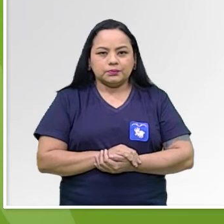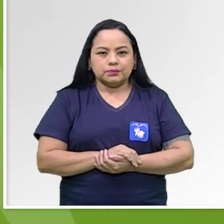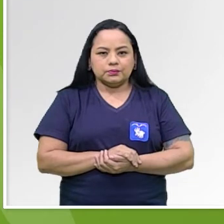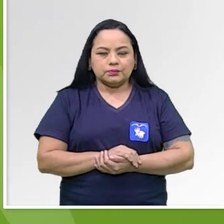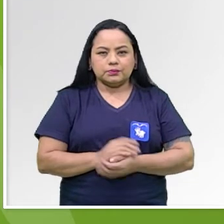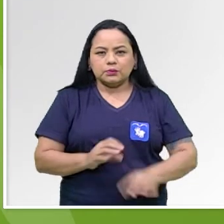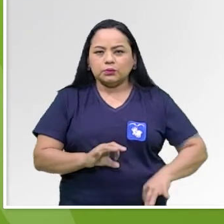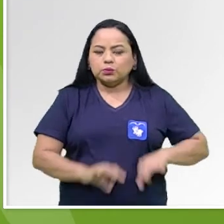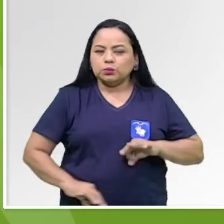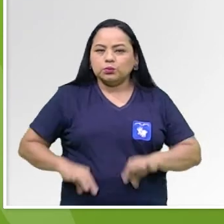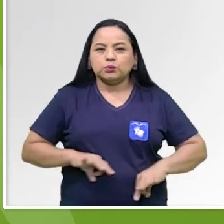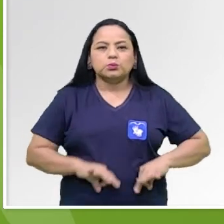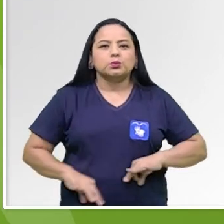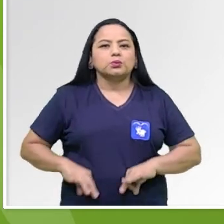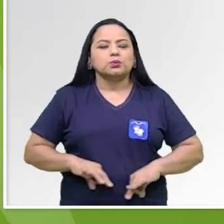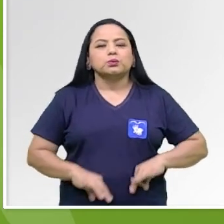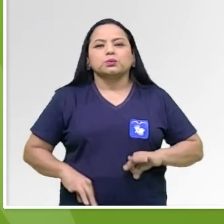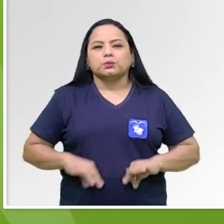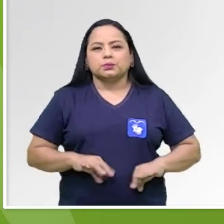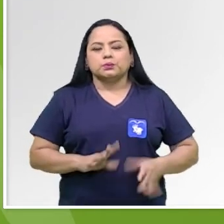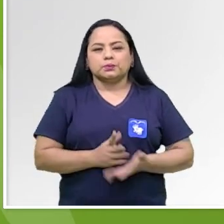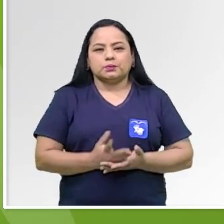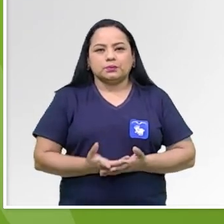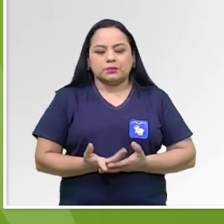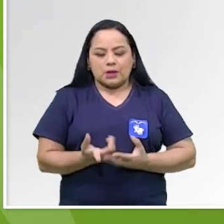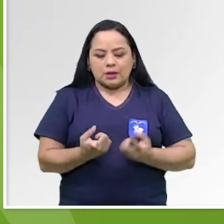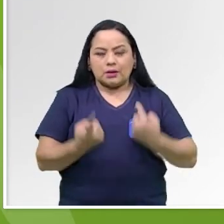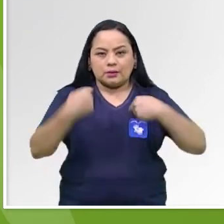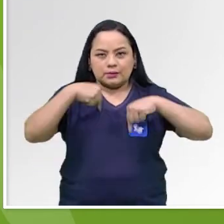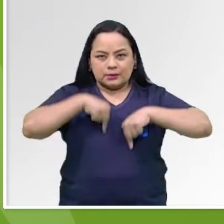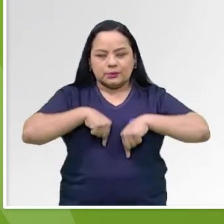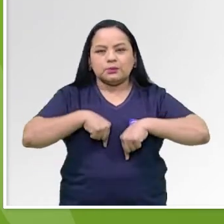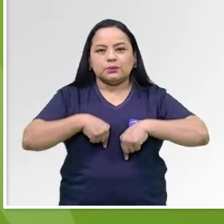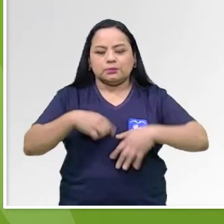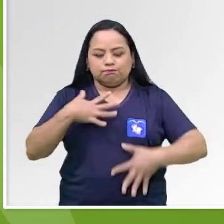no útero, né? Então, desenvolvimento no corpo da mãe.